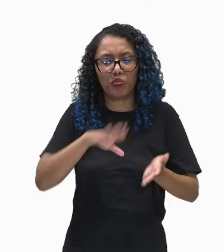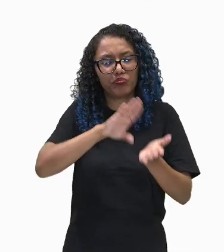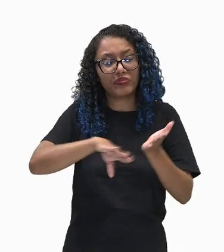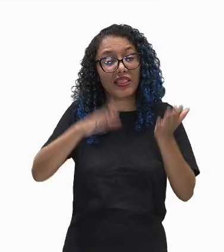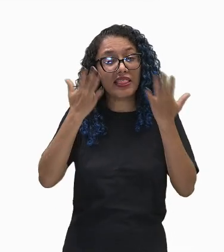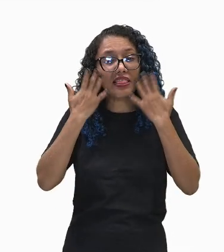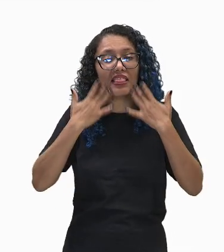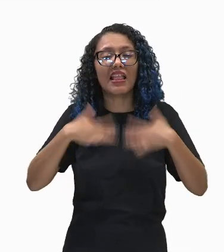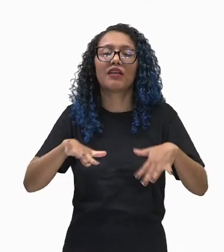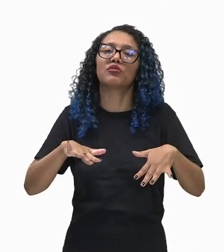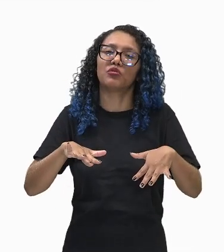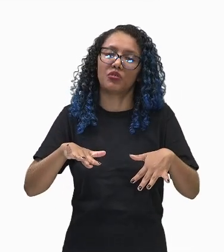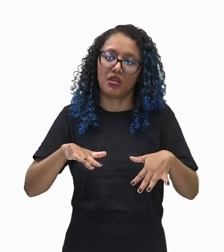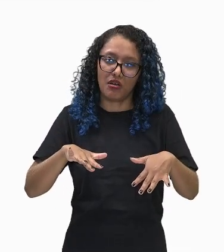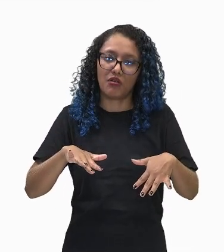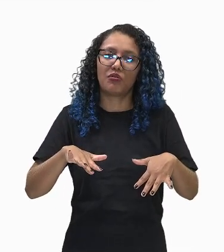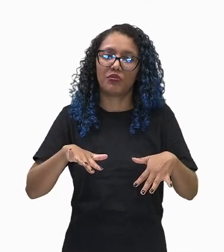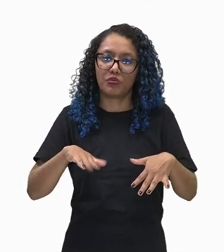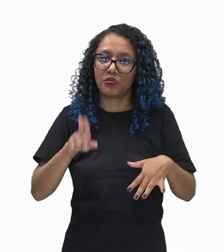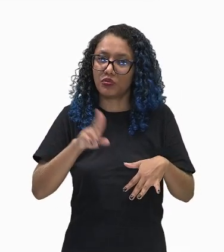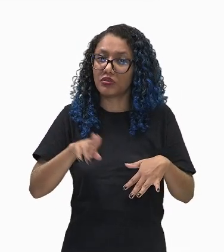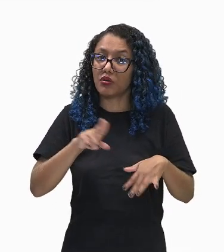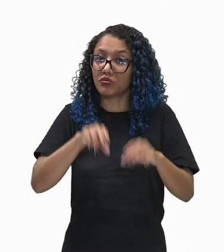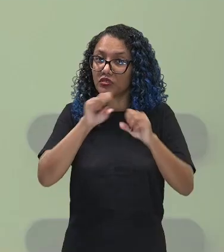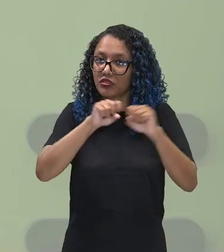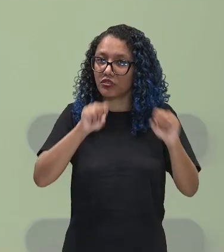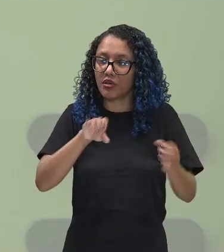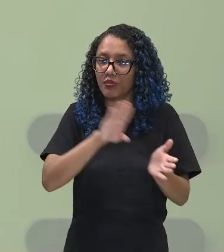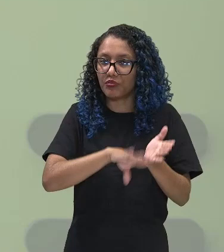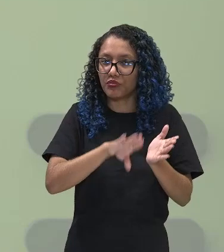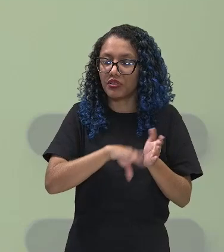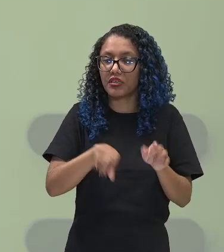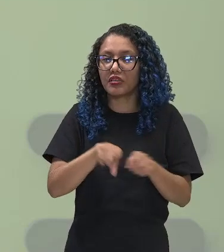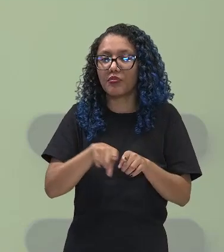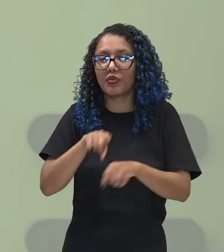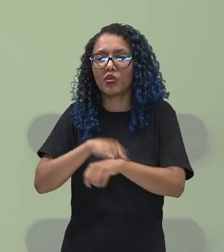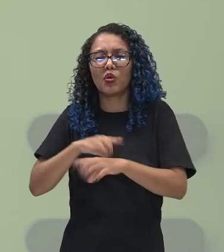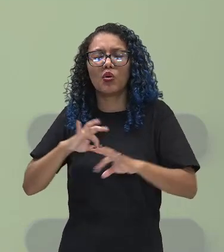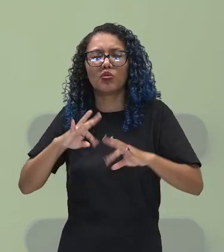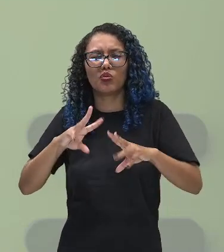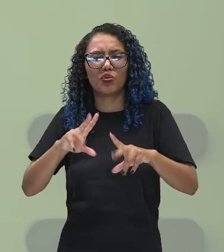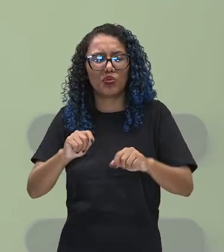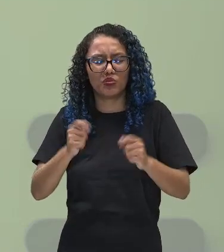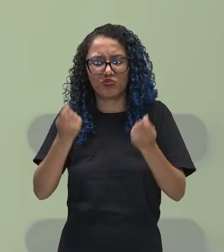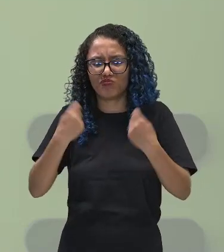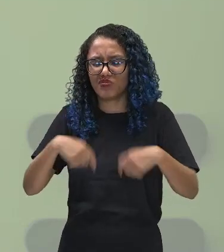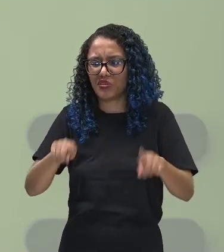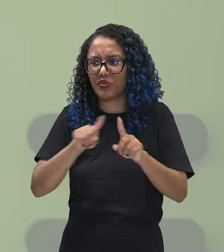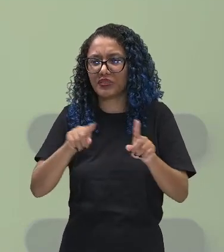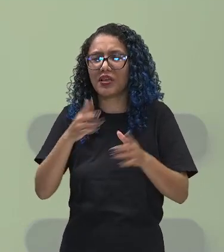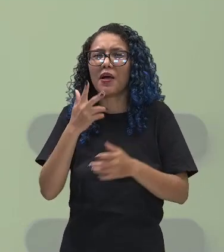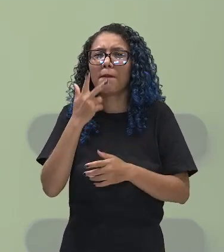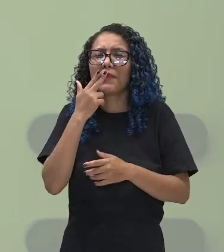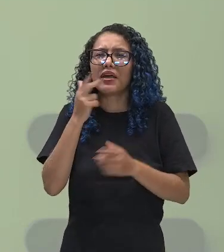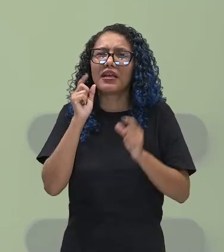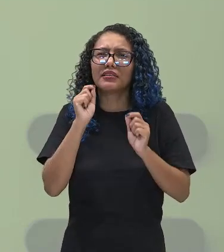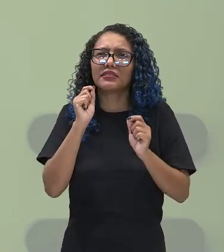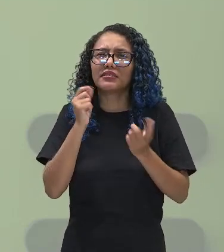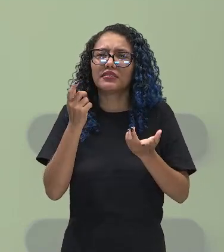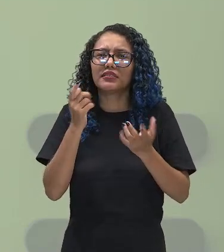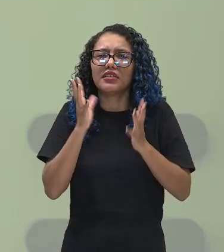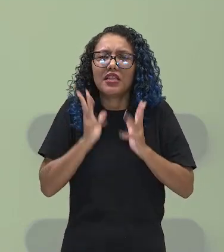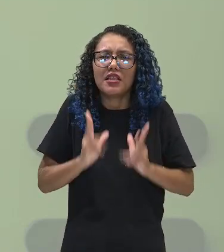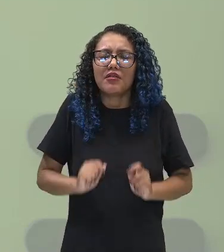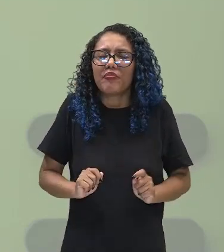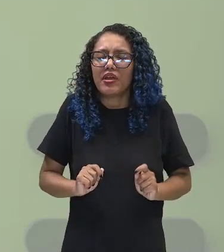através do sistema excretor e do urinário, tudo que não serve mais para ele. né? É como se fosse a nossa válvulazinha de